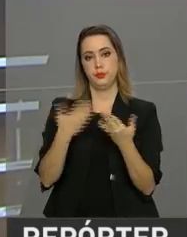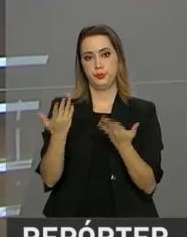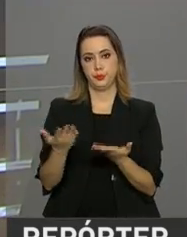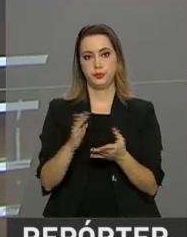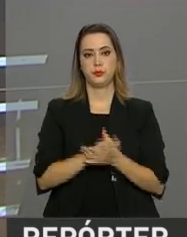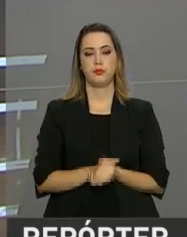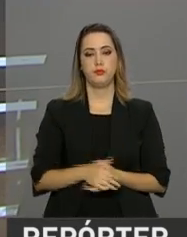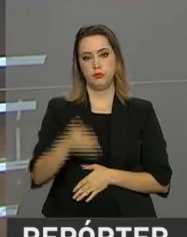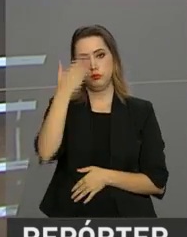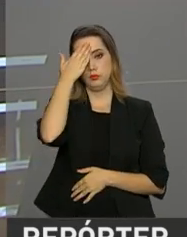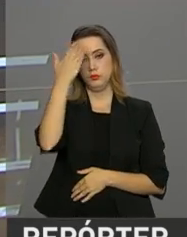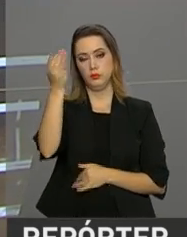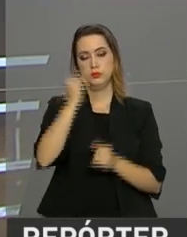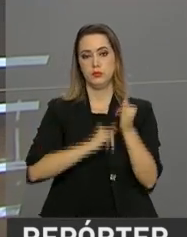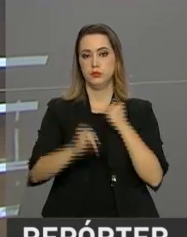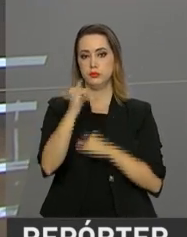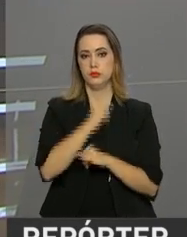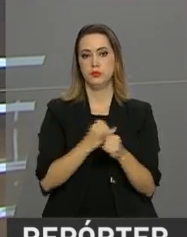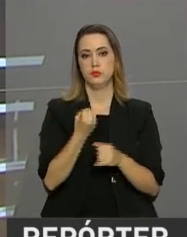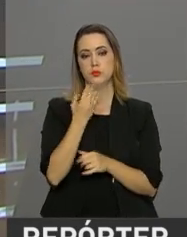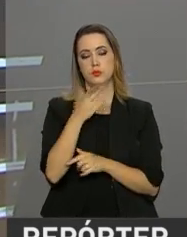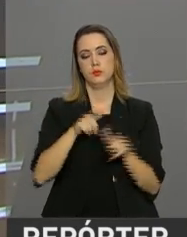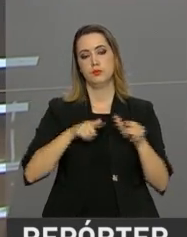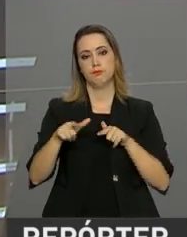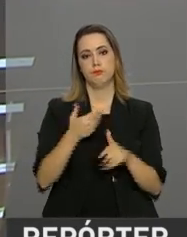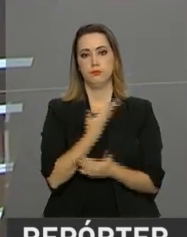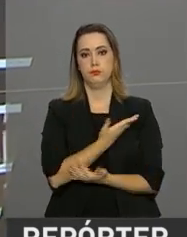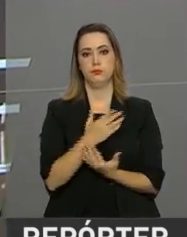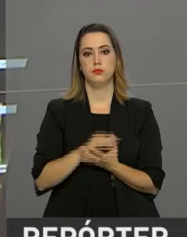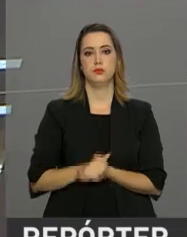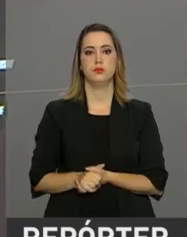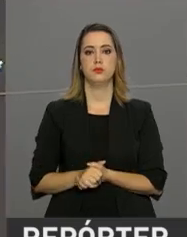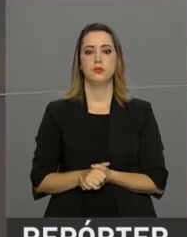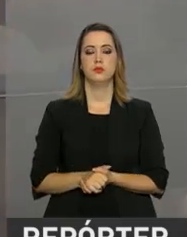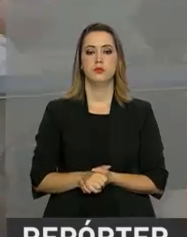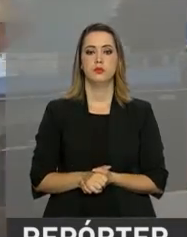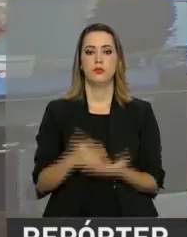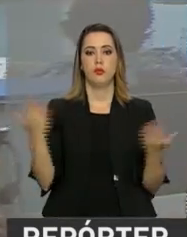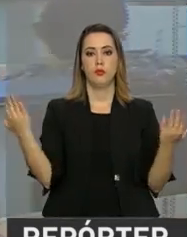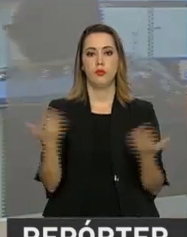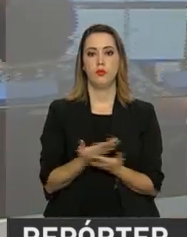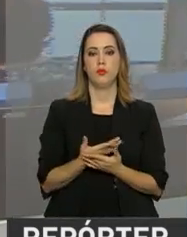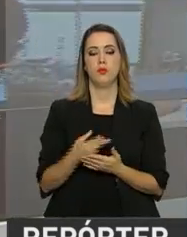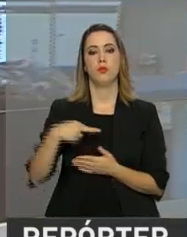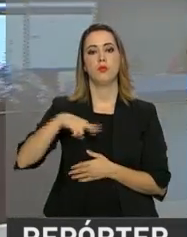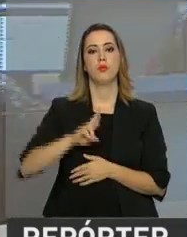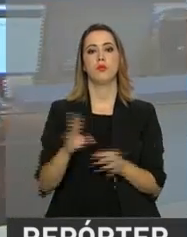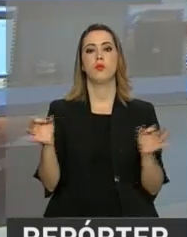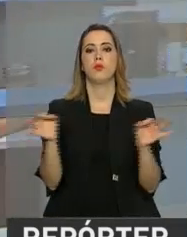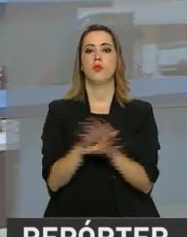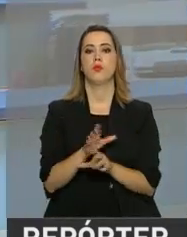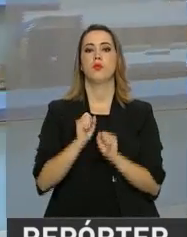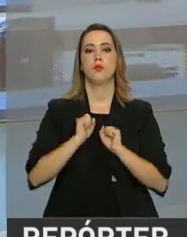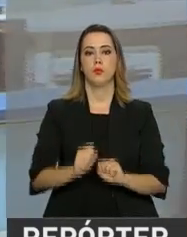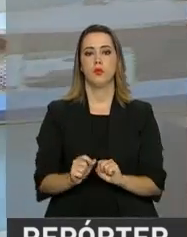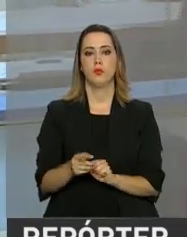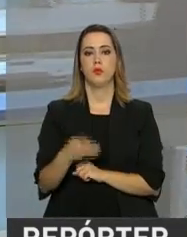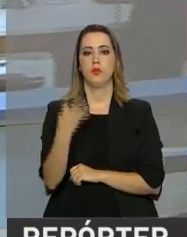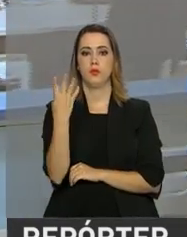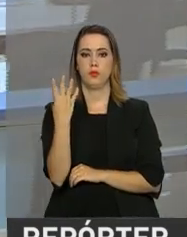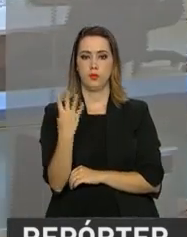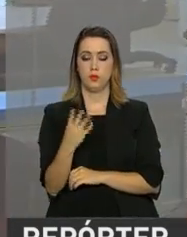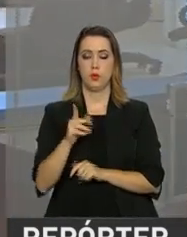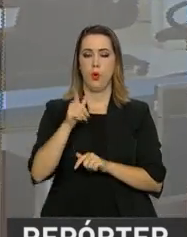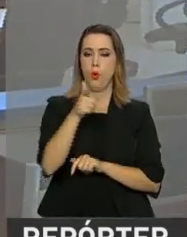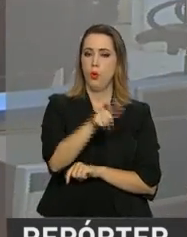luí obrigado Paulo salvia pelas informações bom trab trabalho para você e esta edição do repórter NBR termina aqui podemos voltar a qualquer